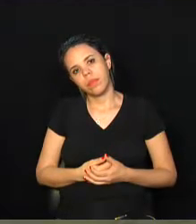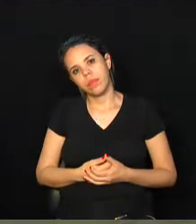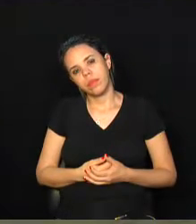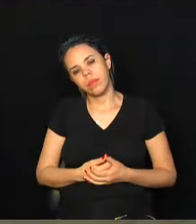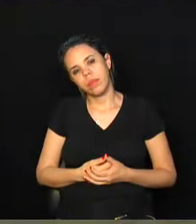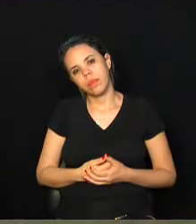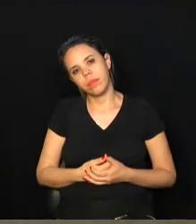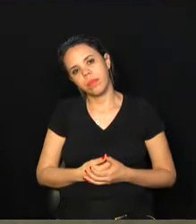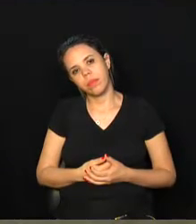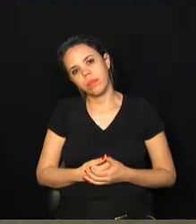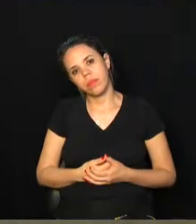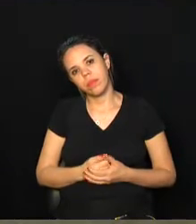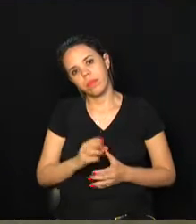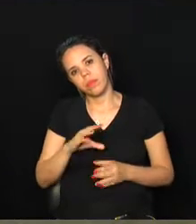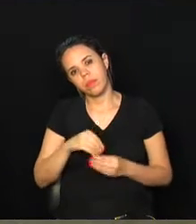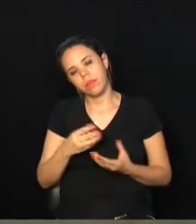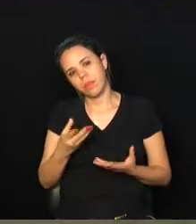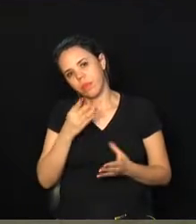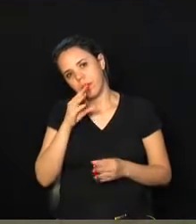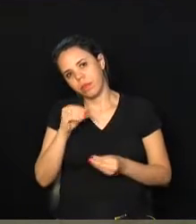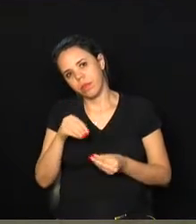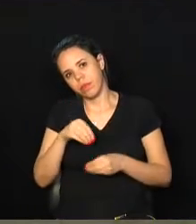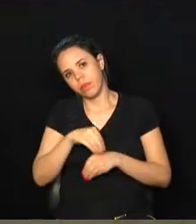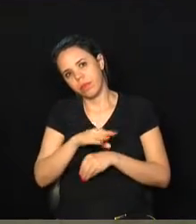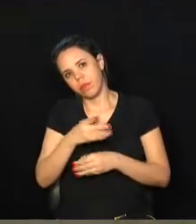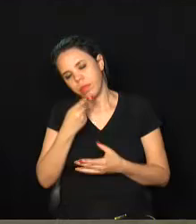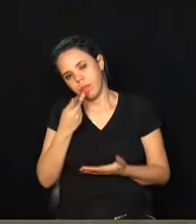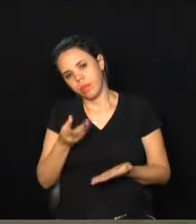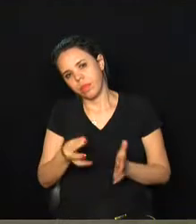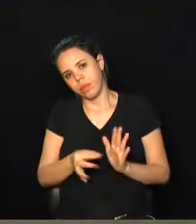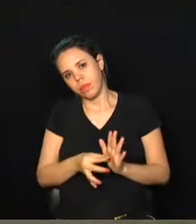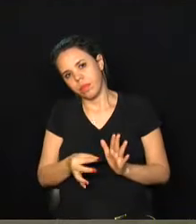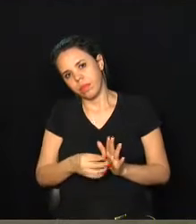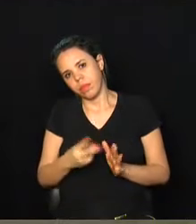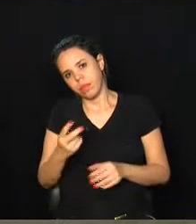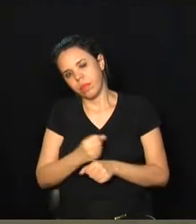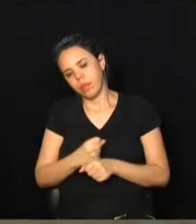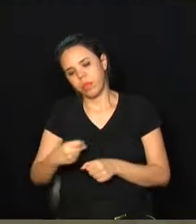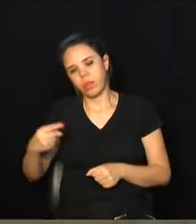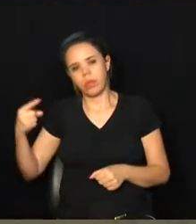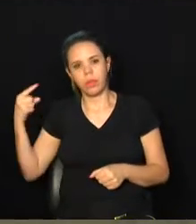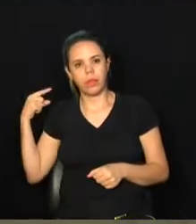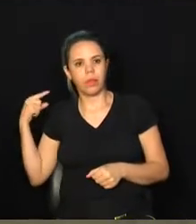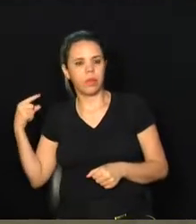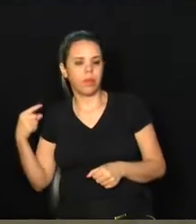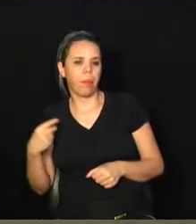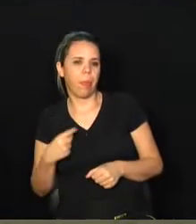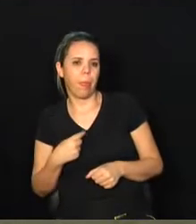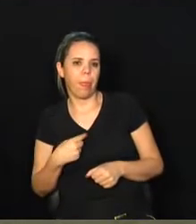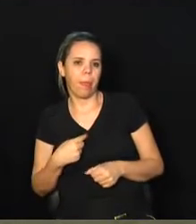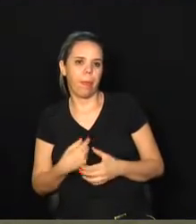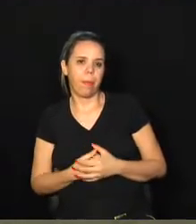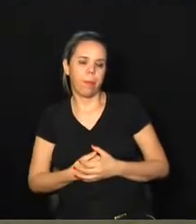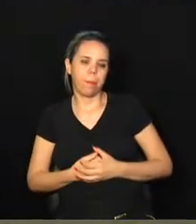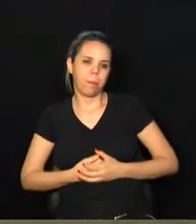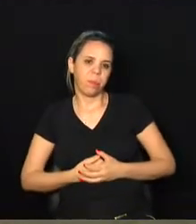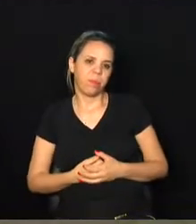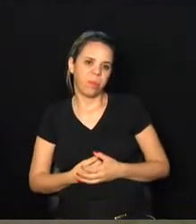Então, dentro do que eu queria contribuir, é o seguinte, há uns 20 anos atrás, se não for 20, é 19,